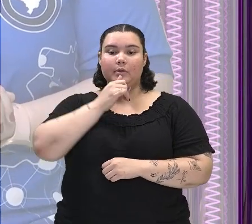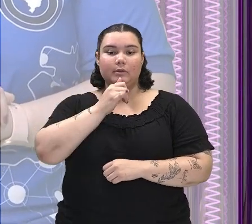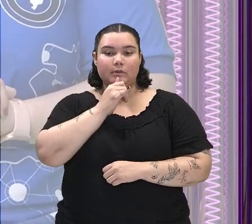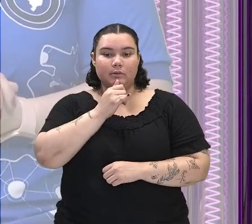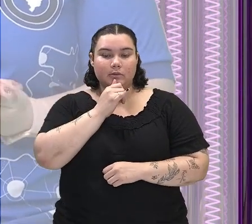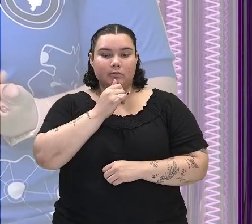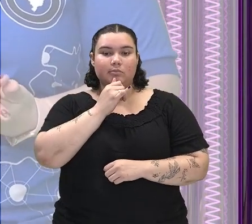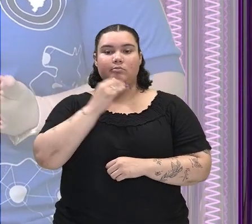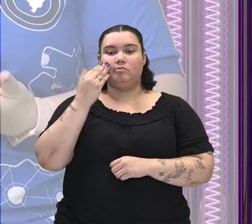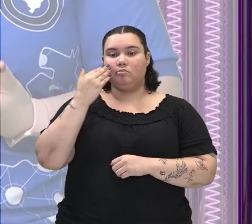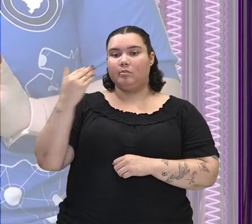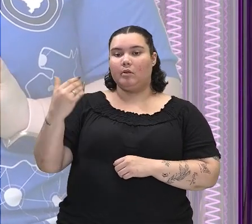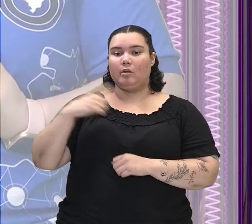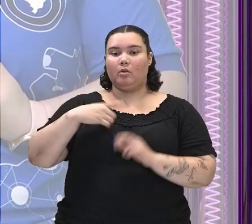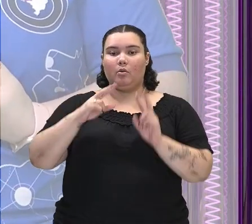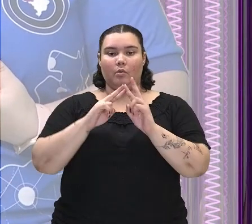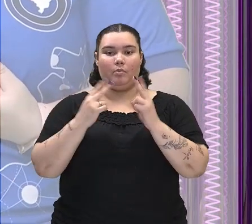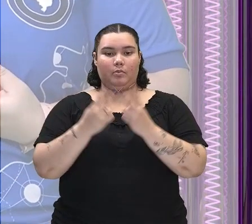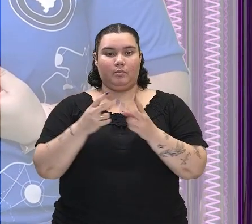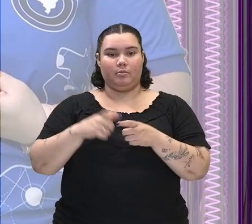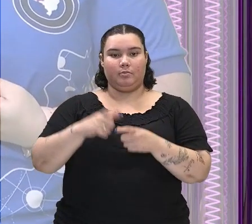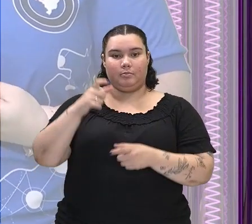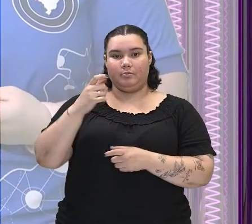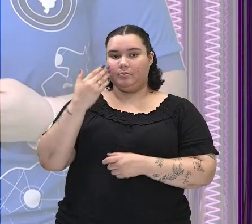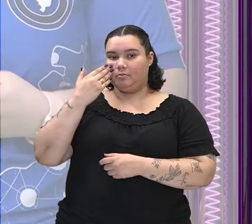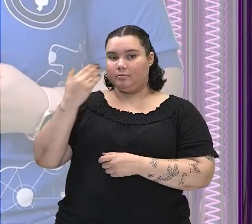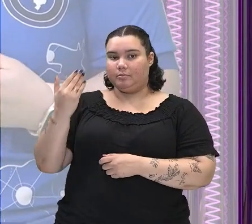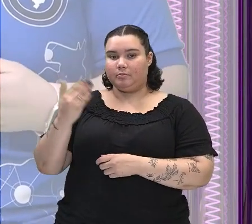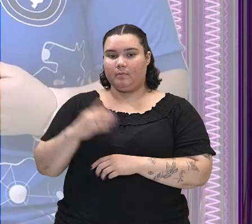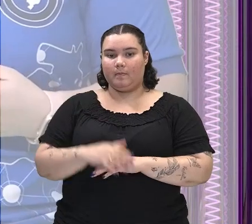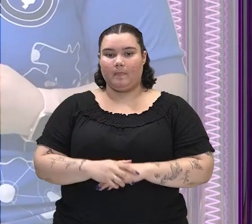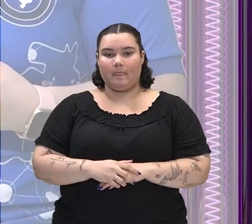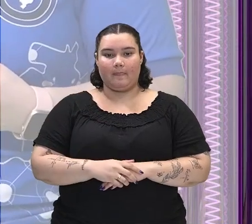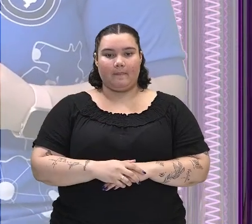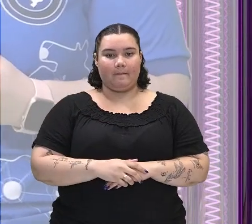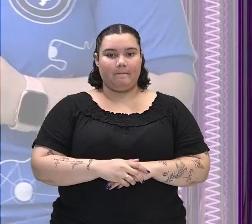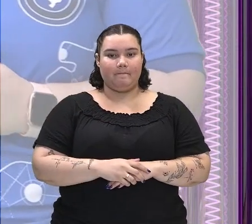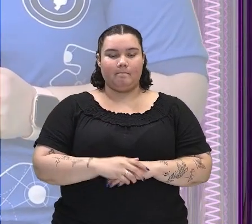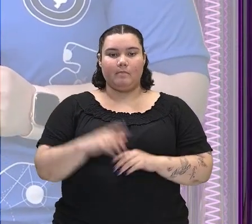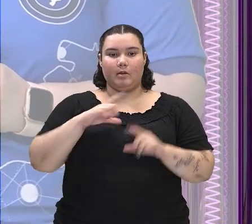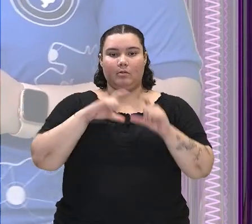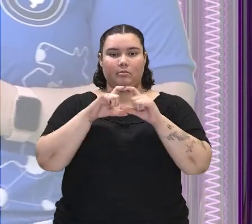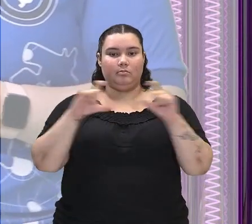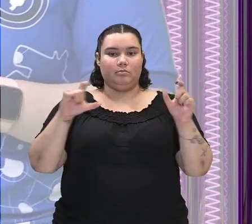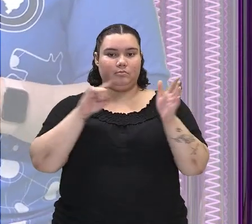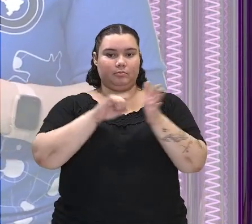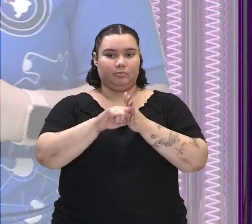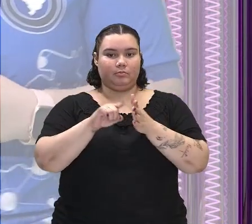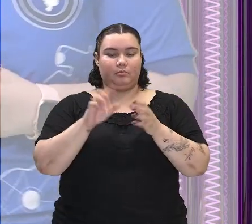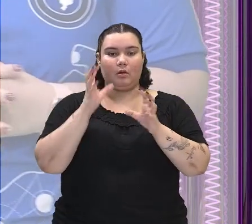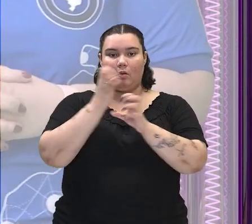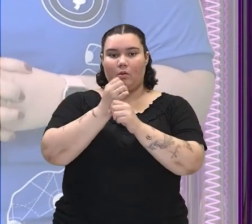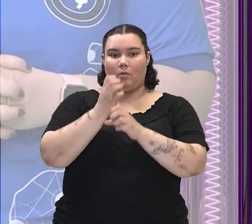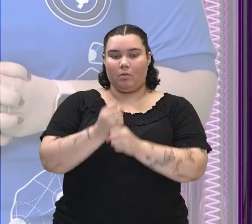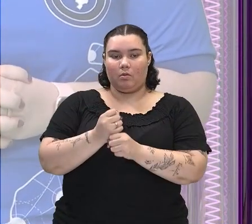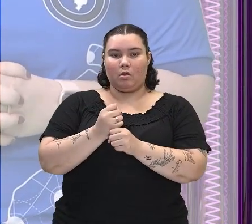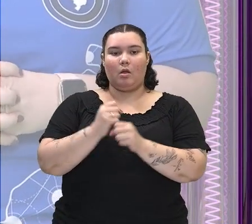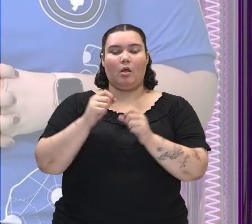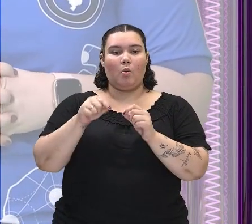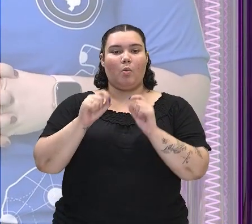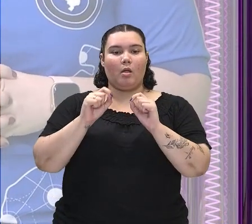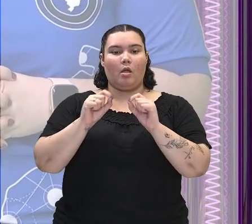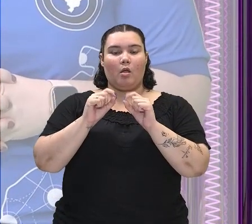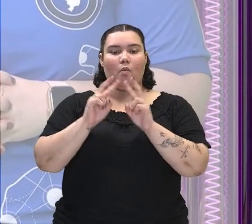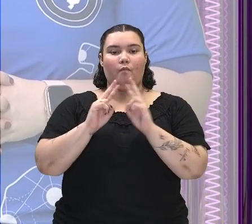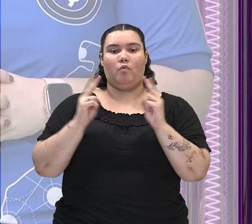exemplo envolvendo o volume do cilindro. Olha só, eu tenho aqui uma questão, né, que é para calcular a medida do volume